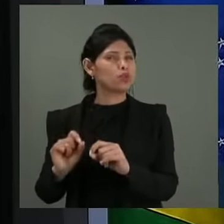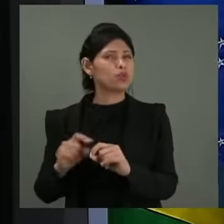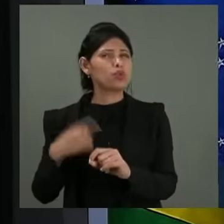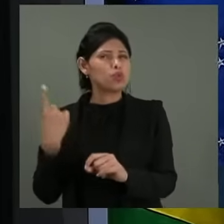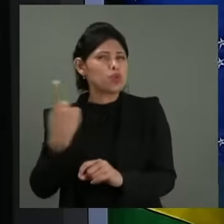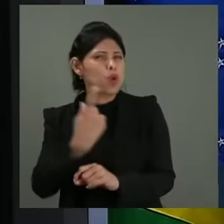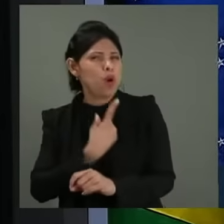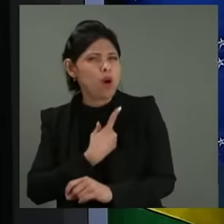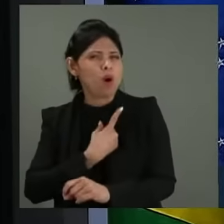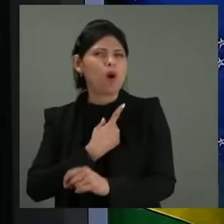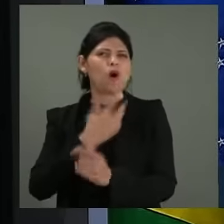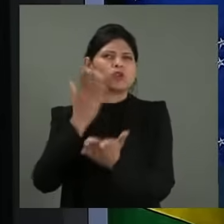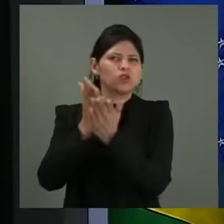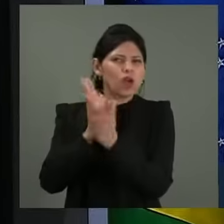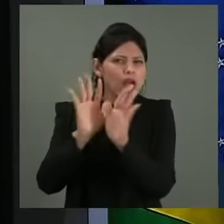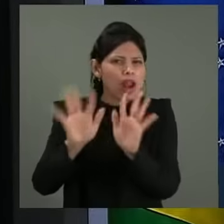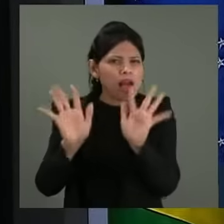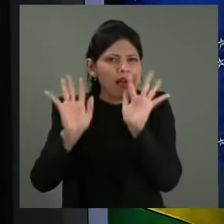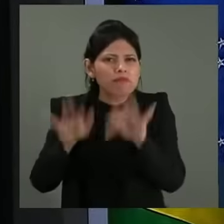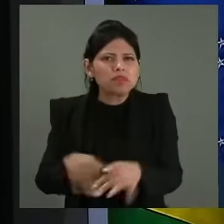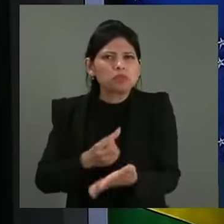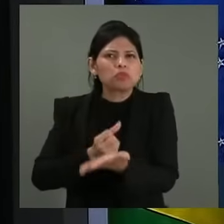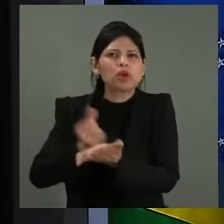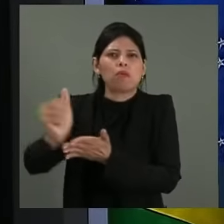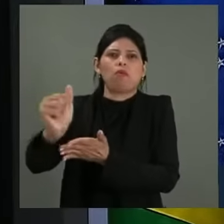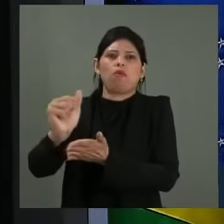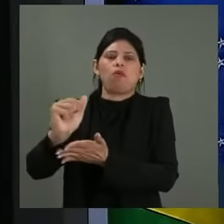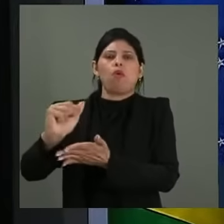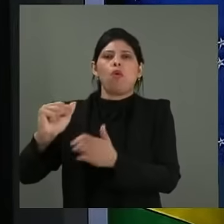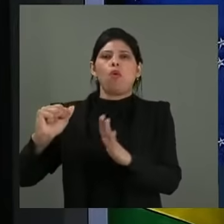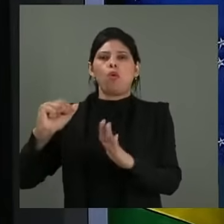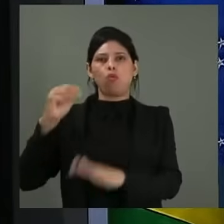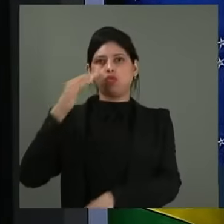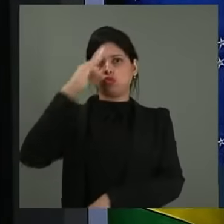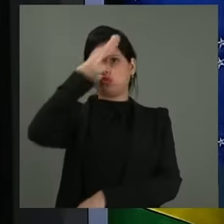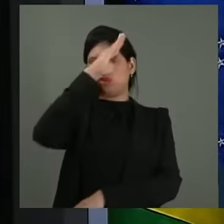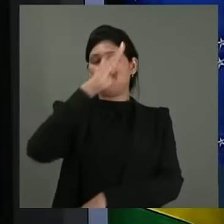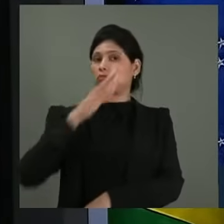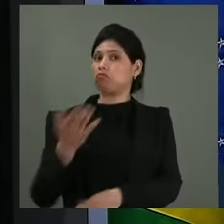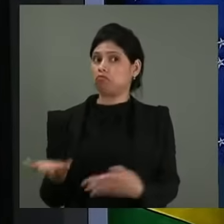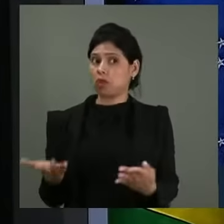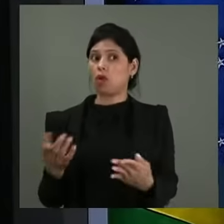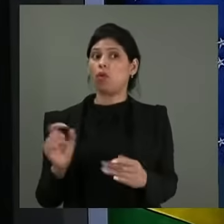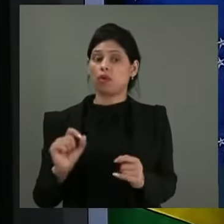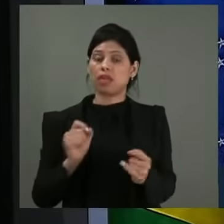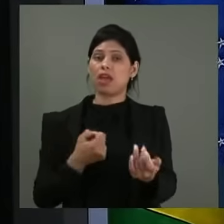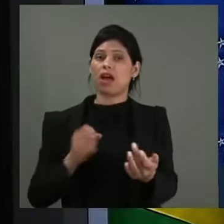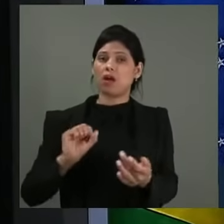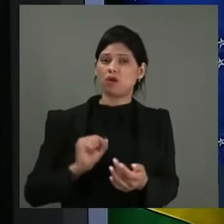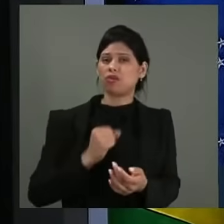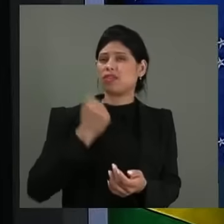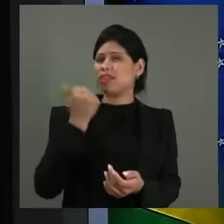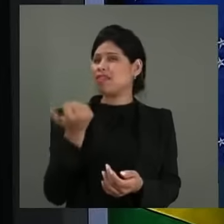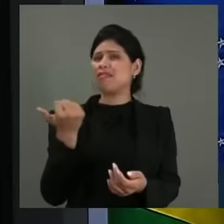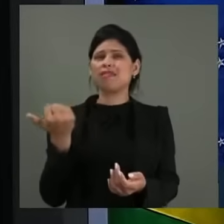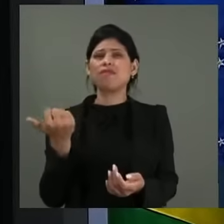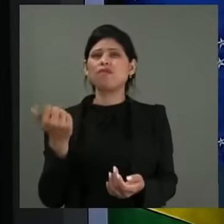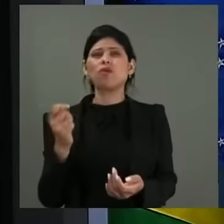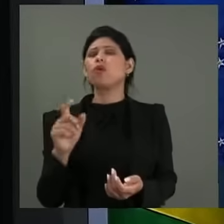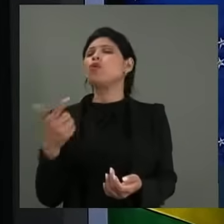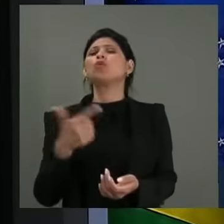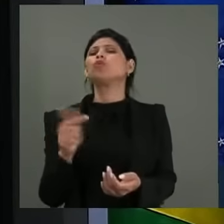nós derrotamos o bolsonarismo. O terrível e decadente processo em curso não